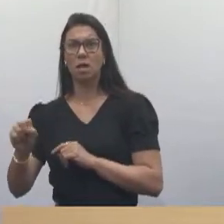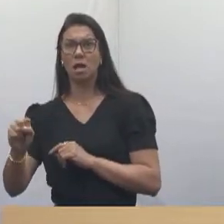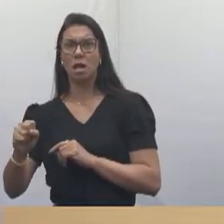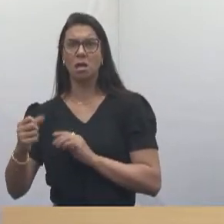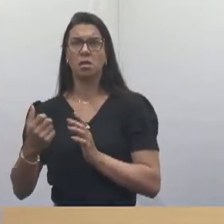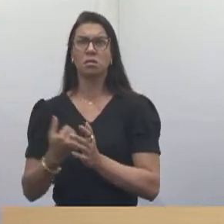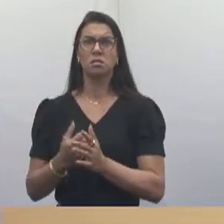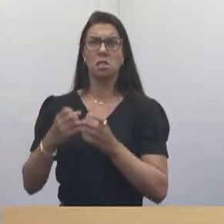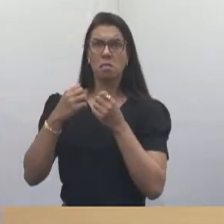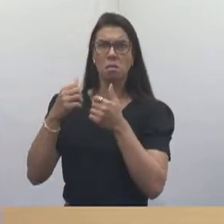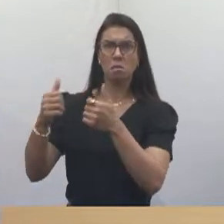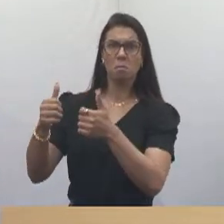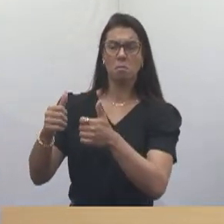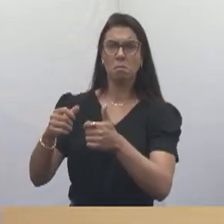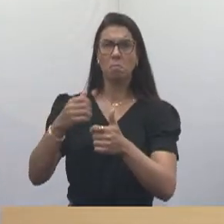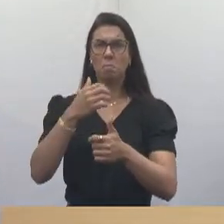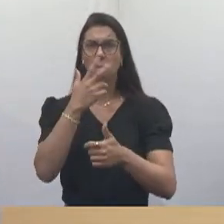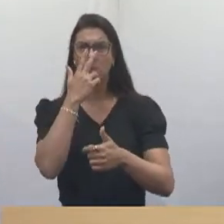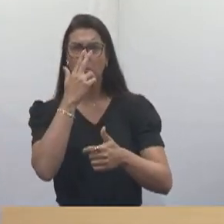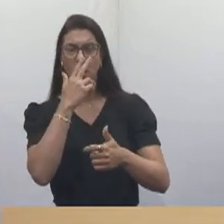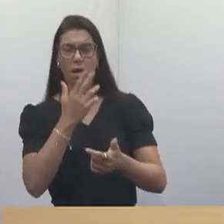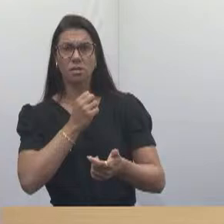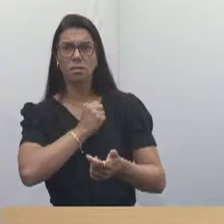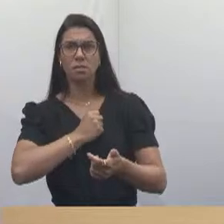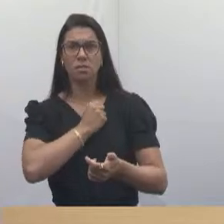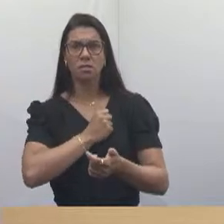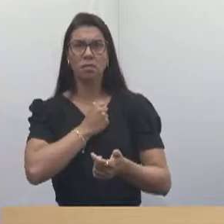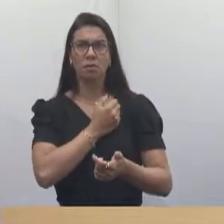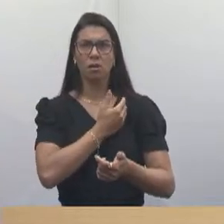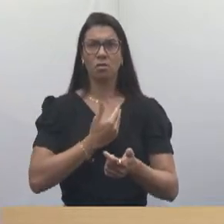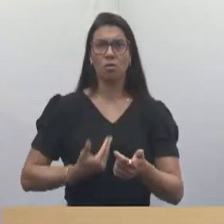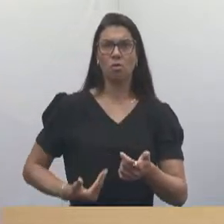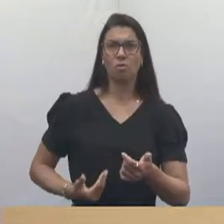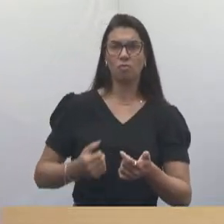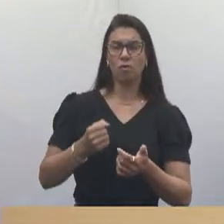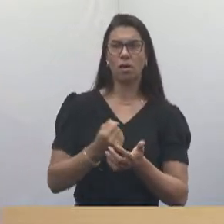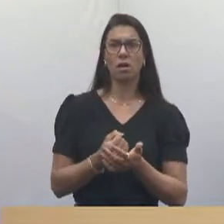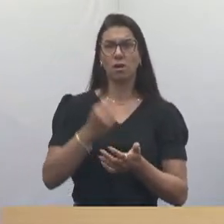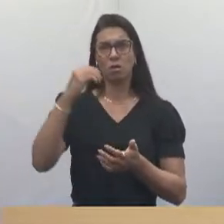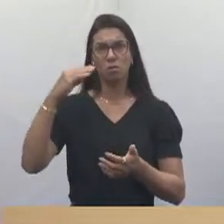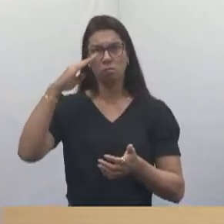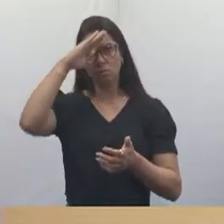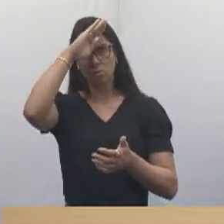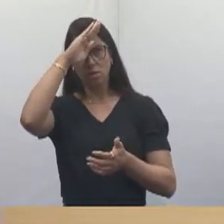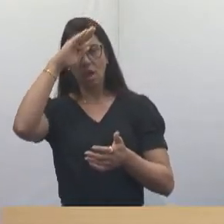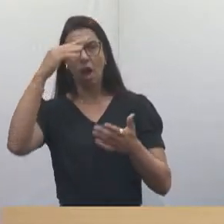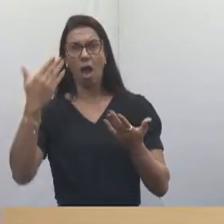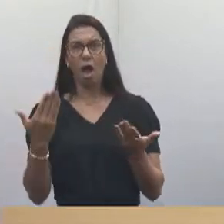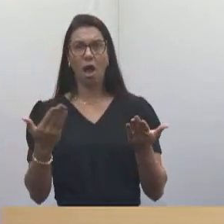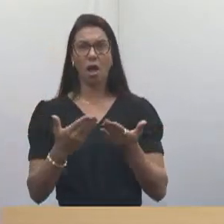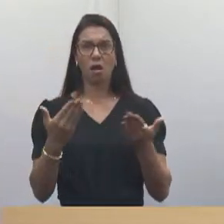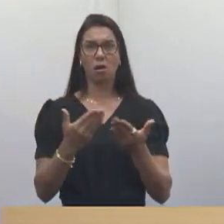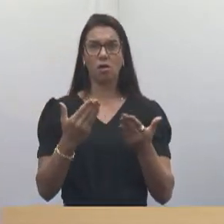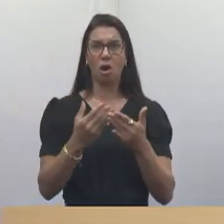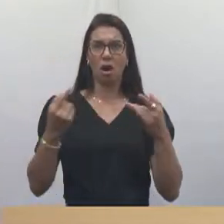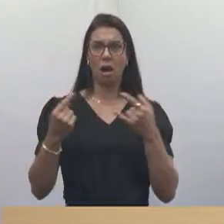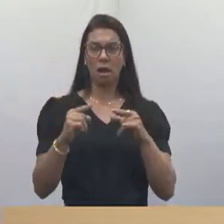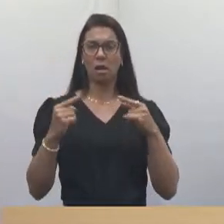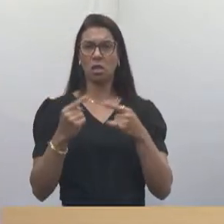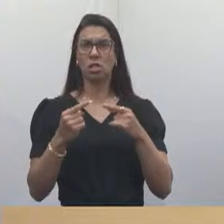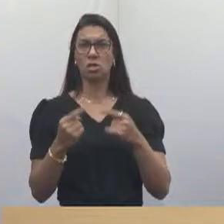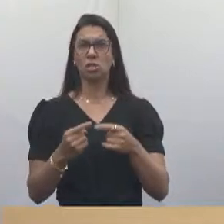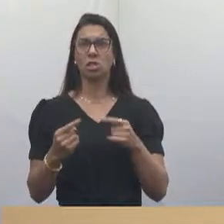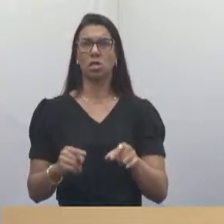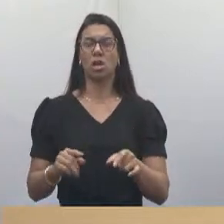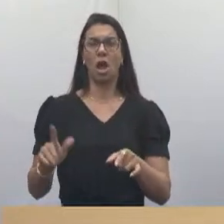parece que tem saudade do Bolsonaro, do governo Bolsonaro. E agora critica o Lula. Mas daí fala que começa a